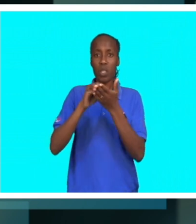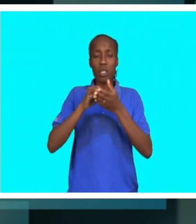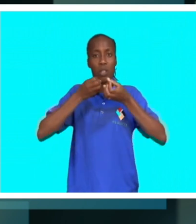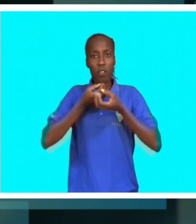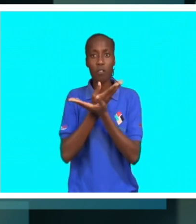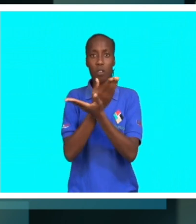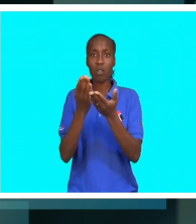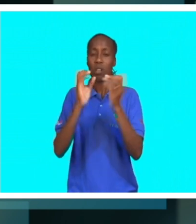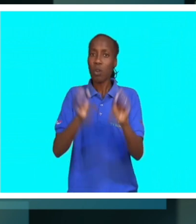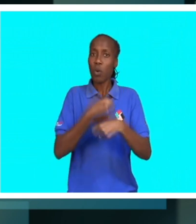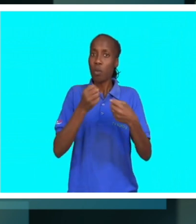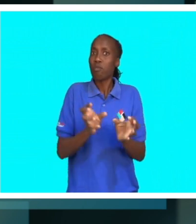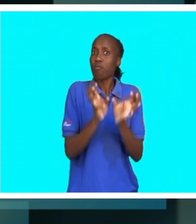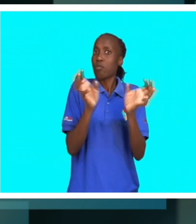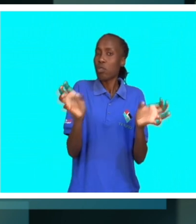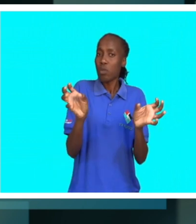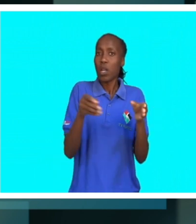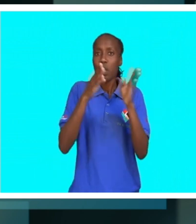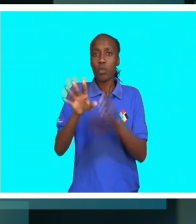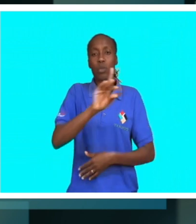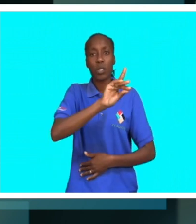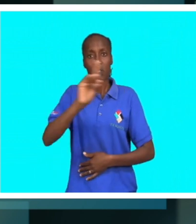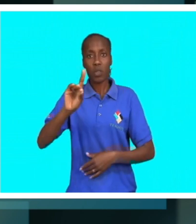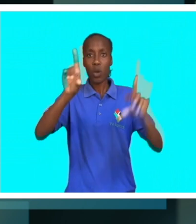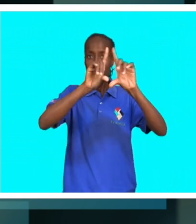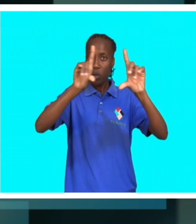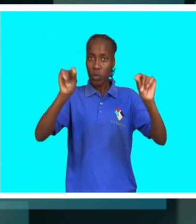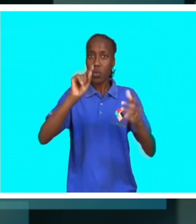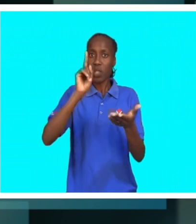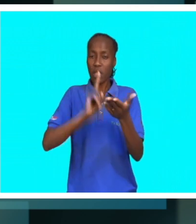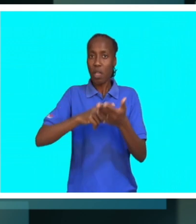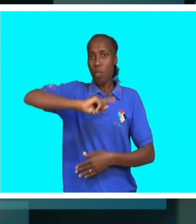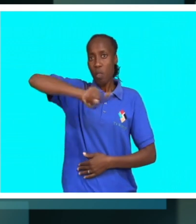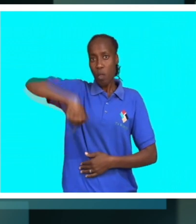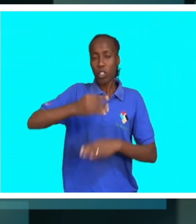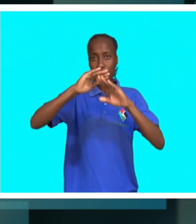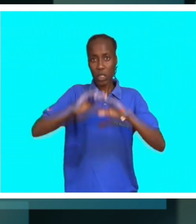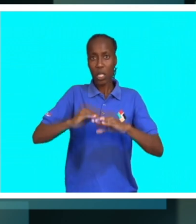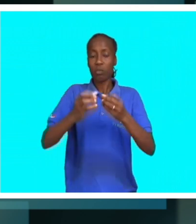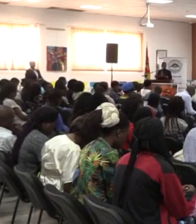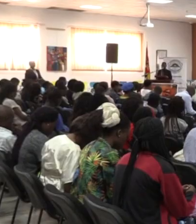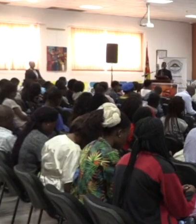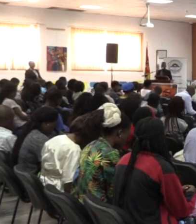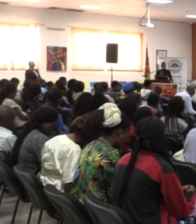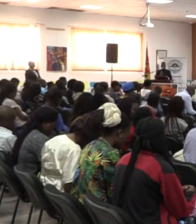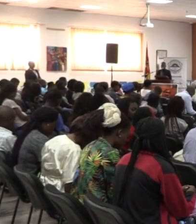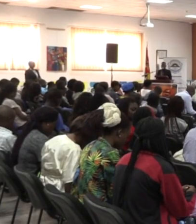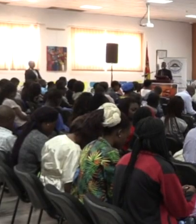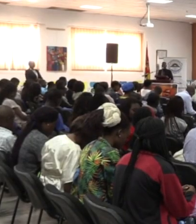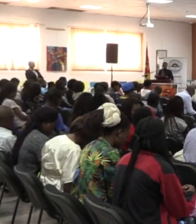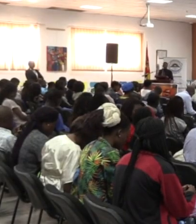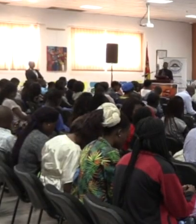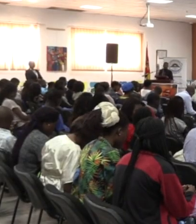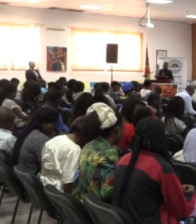acesso à informação e não a exclusão de qualquer tipo de deficiência quando o assunto é nós podermos estar informados. Eu penso que esse grande